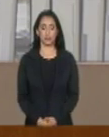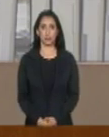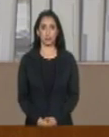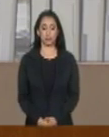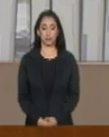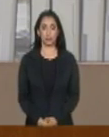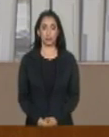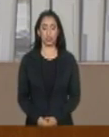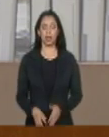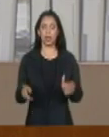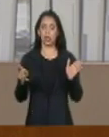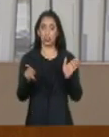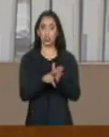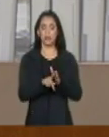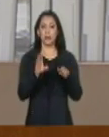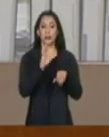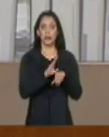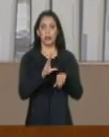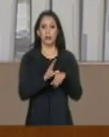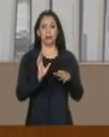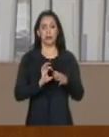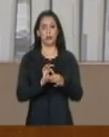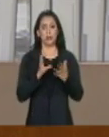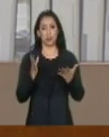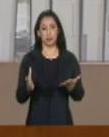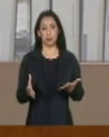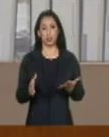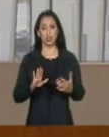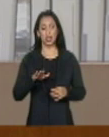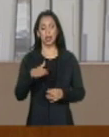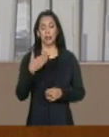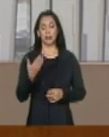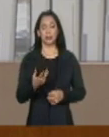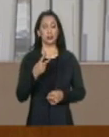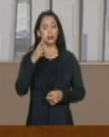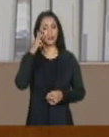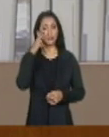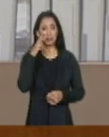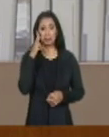A própria Constituição as permite. Então, eu não vejo